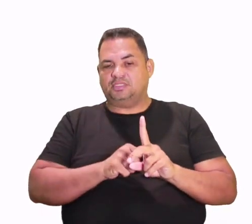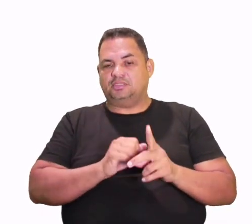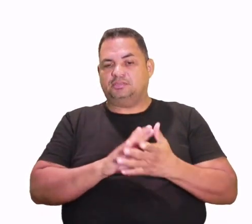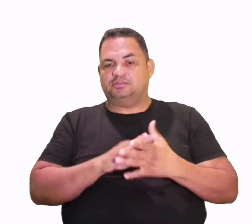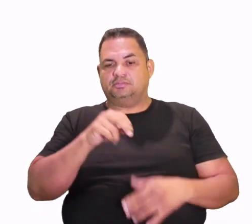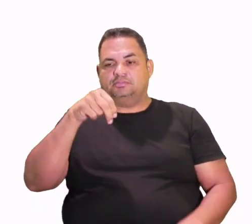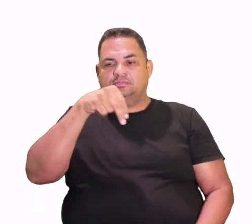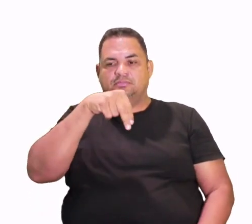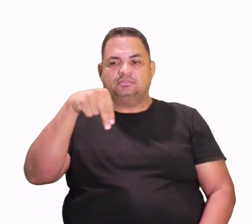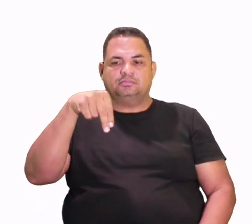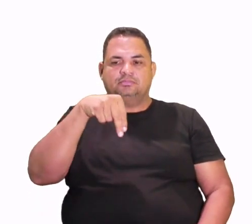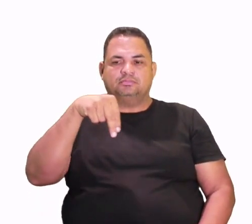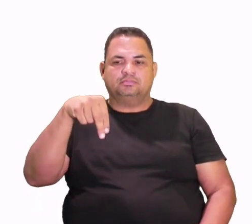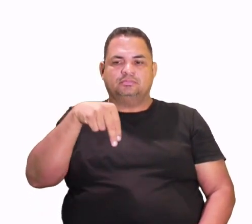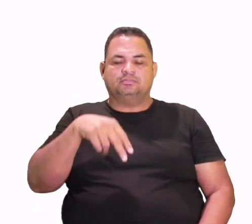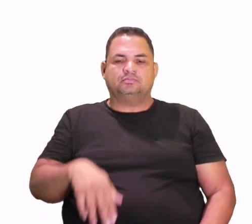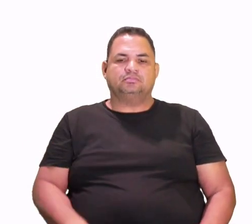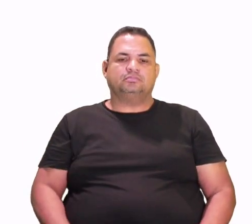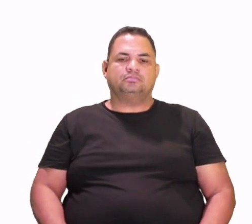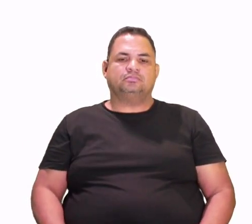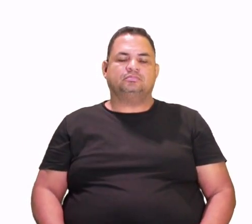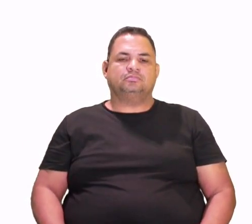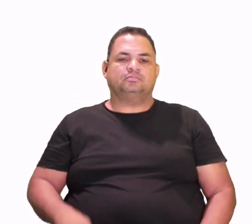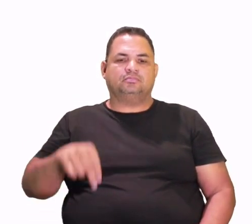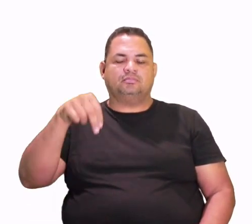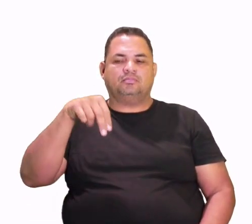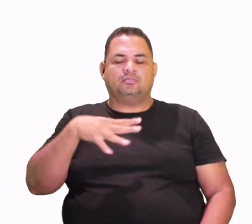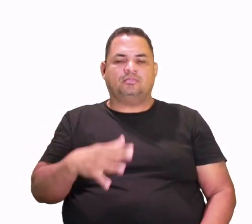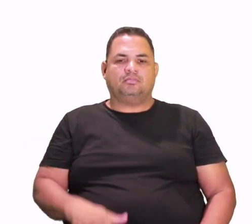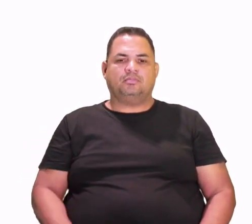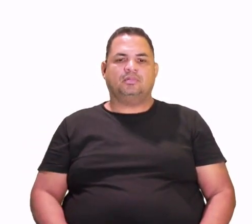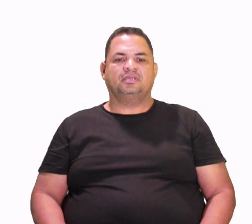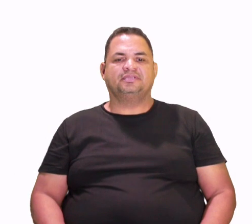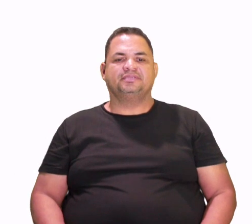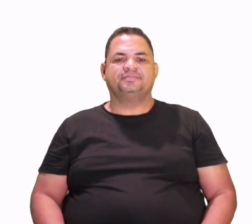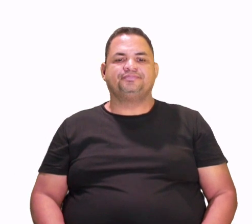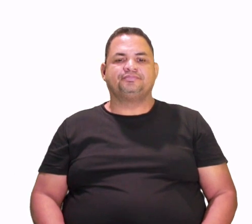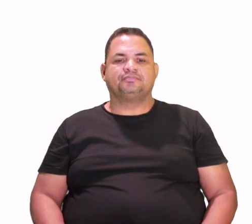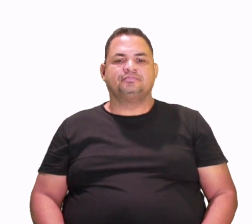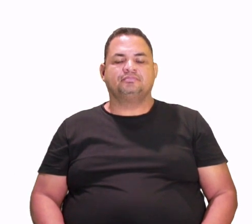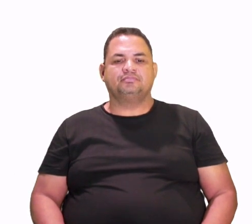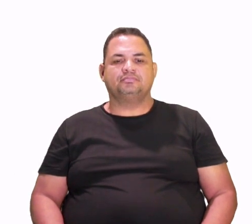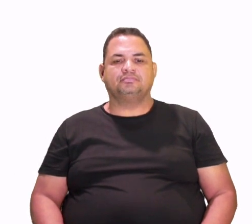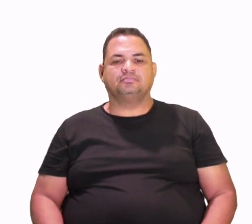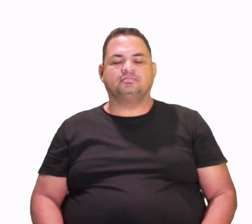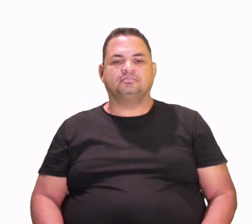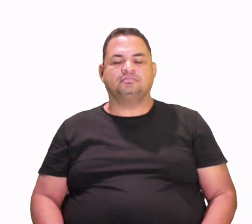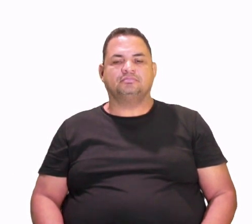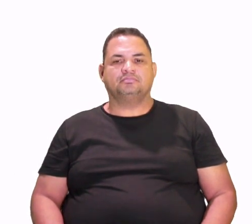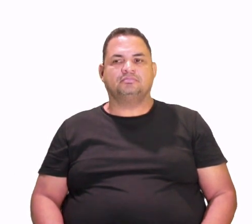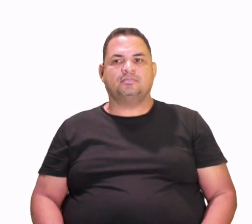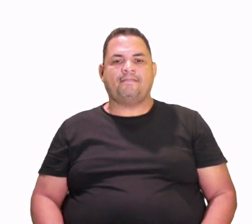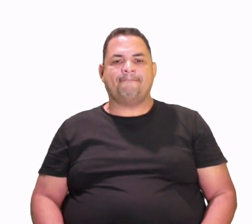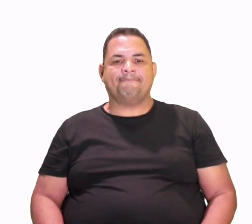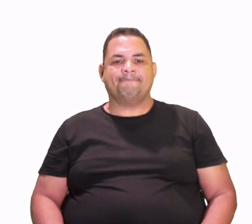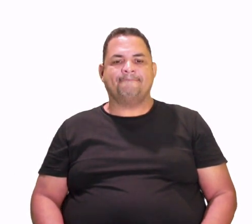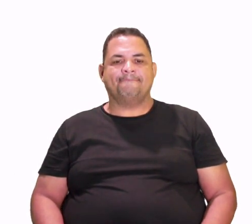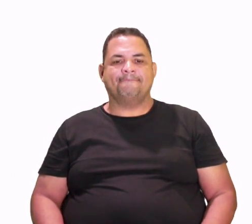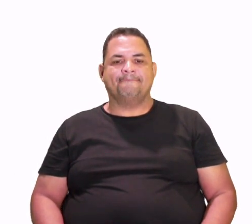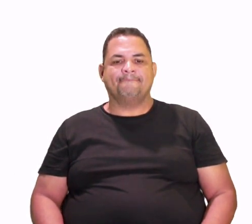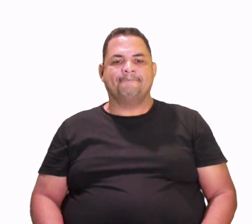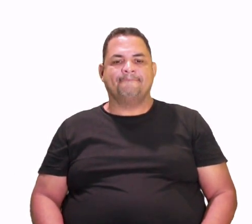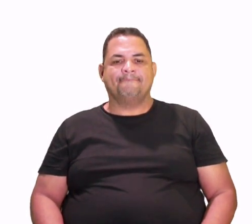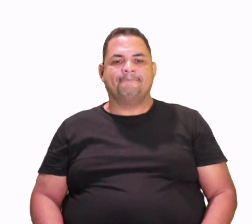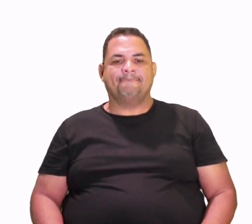aquela questão, é em novembro? Ou então Thanksgiving, podendo colocar aqui a palavra